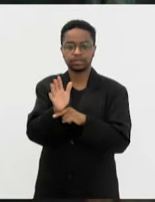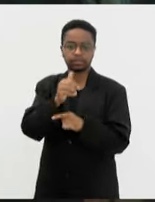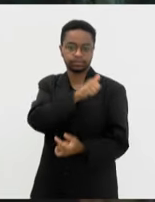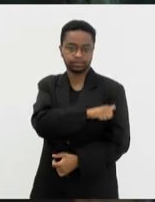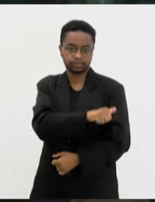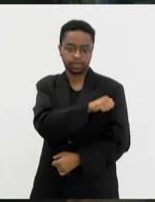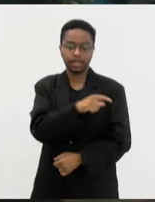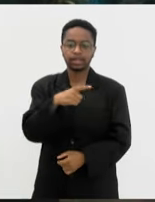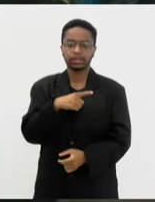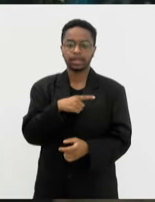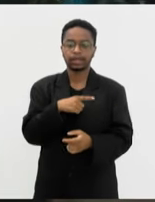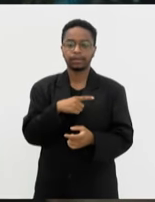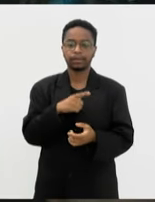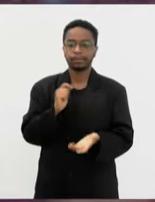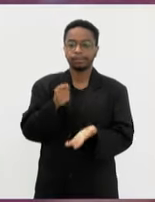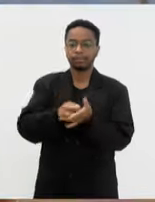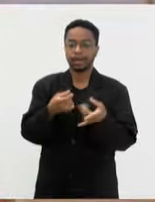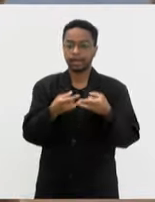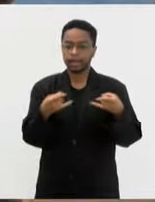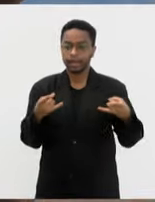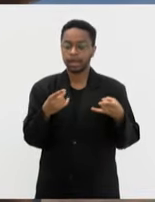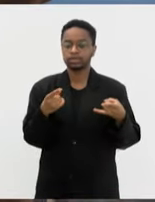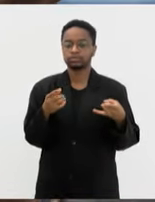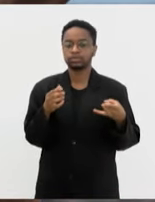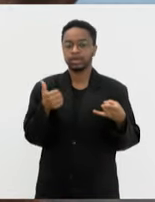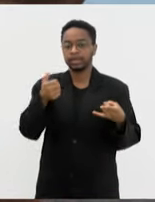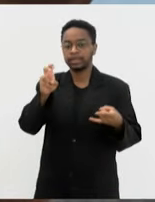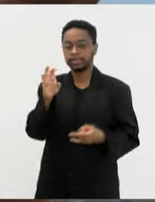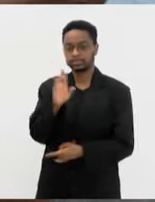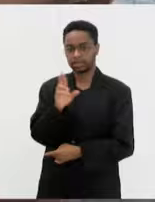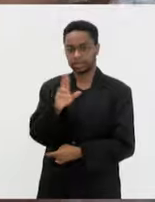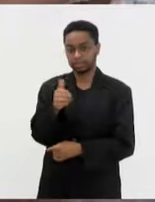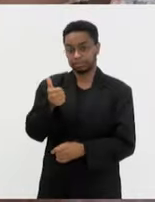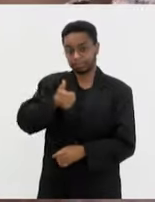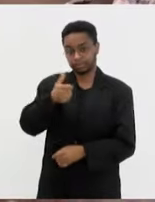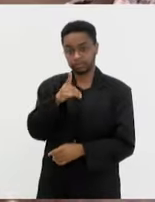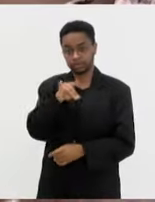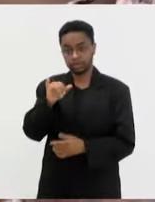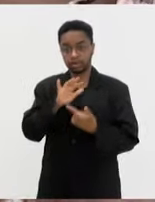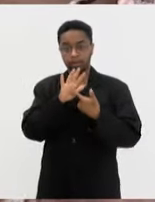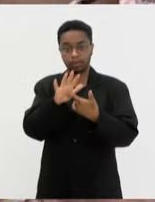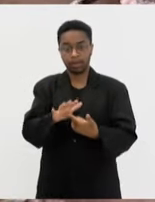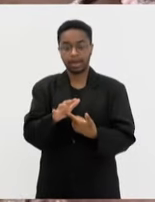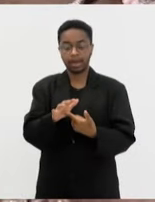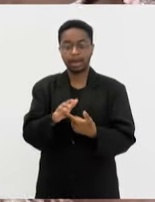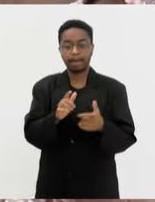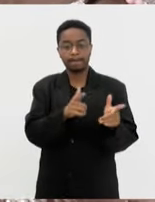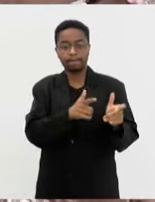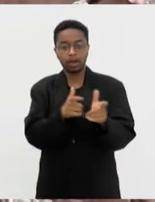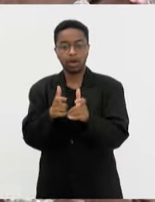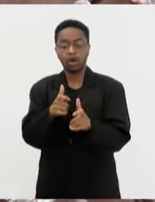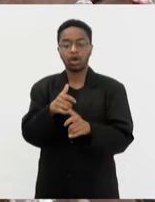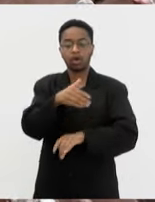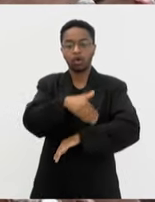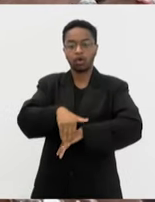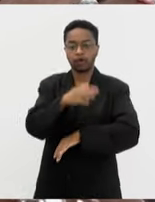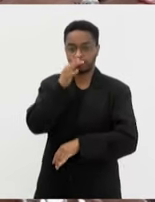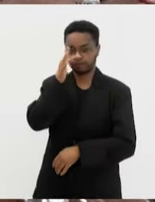com ingressos a R$ 15,00. No primeiro dia, será exibido Assassinos da Lua das Flores,